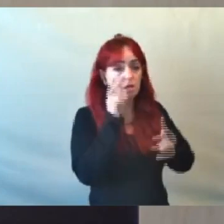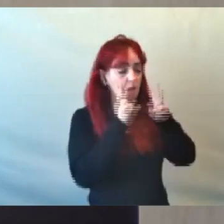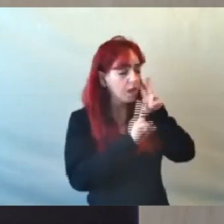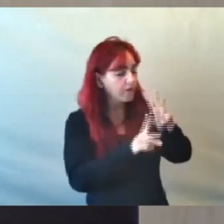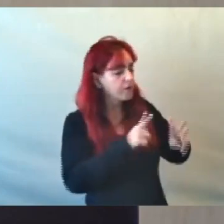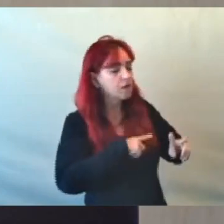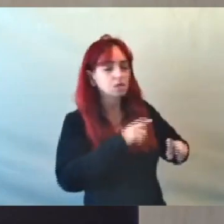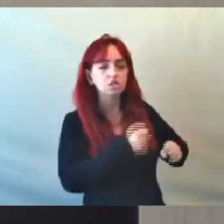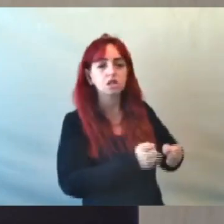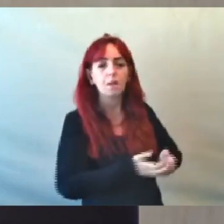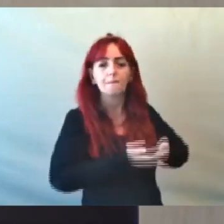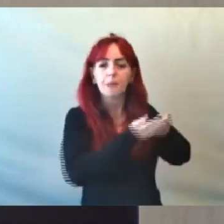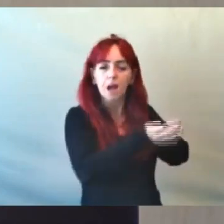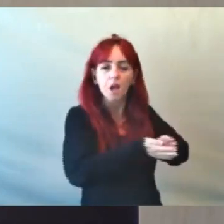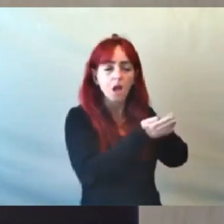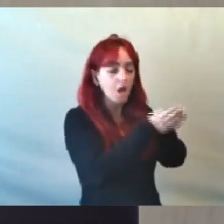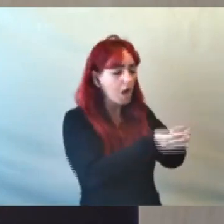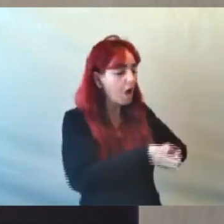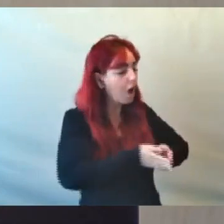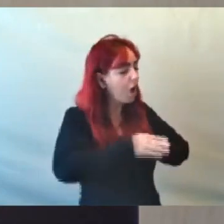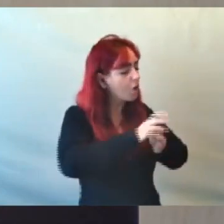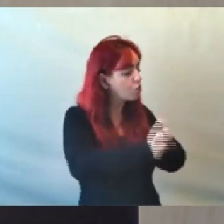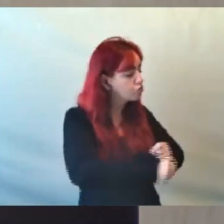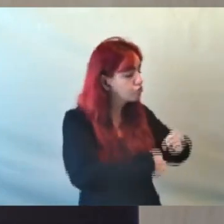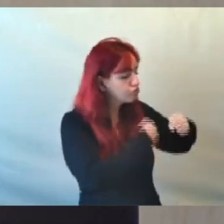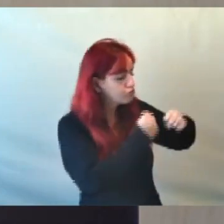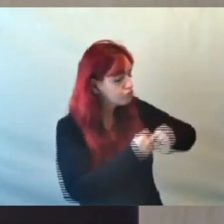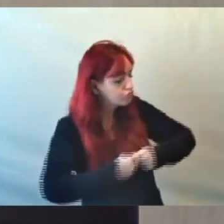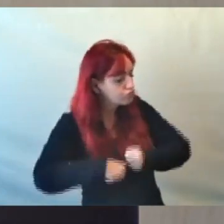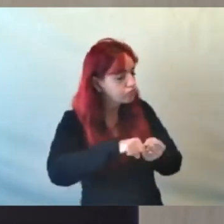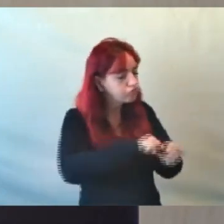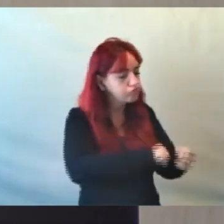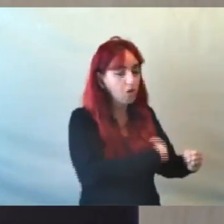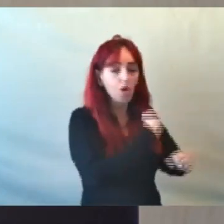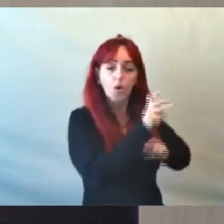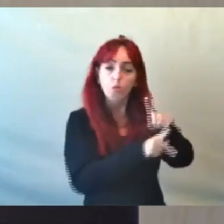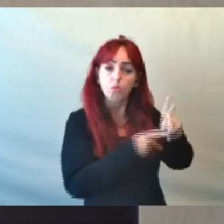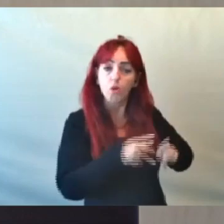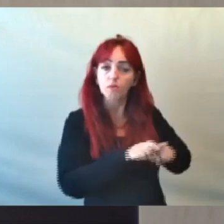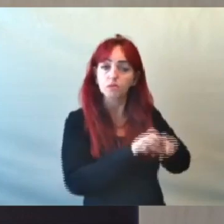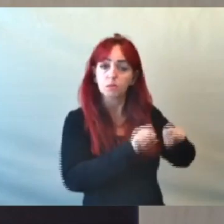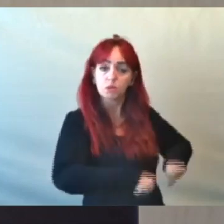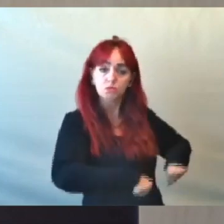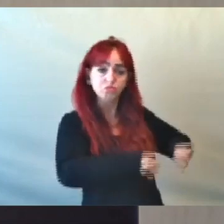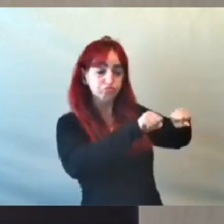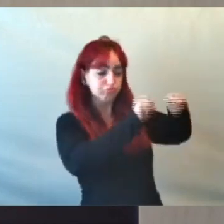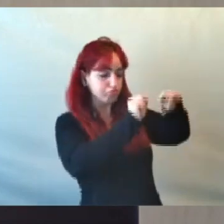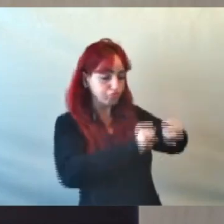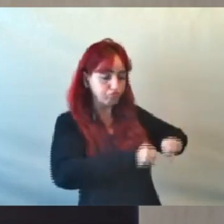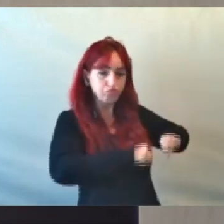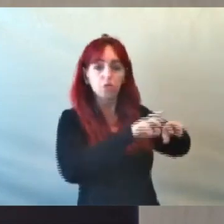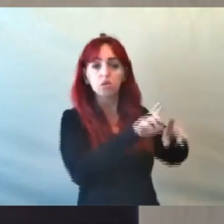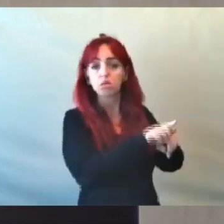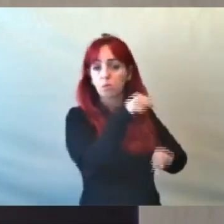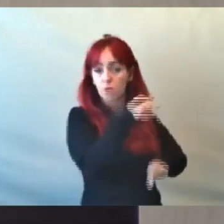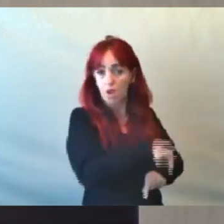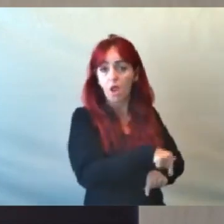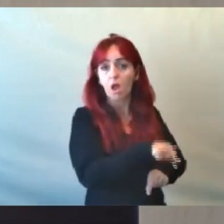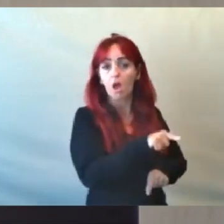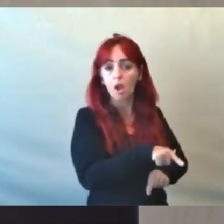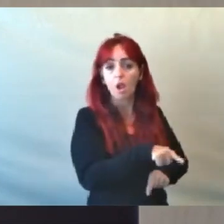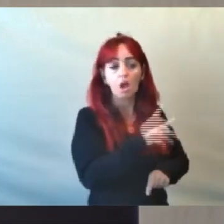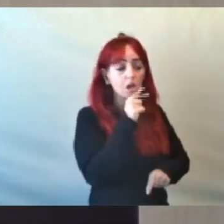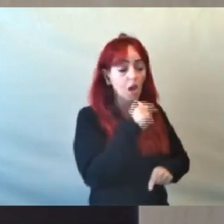à vela, e o povo, né, jet ski, praticando esporte náutico ali, realmente deu uma boa